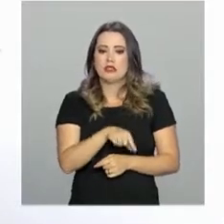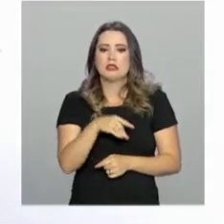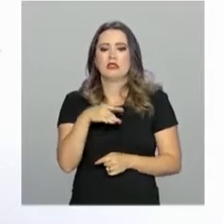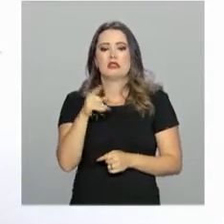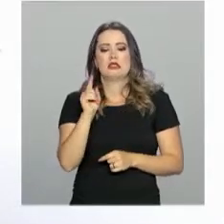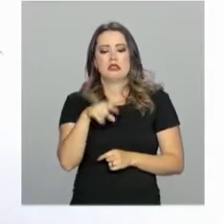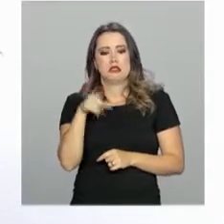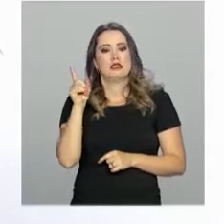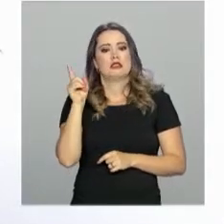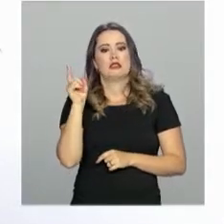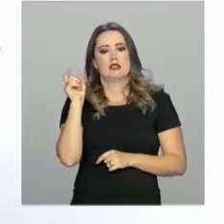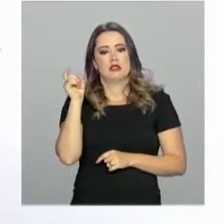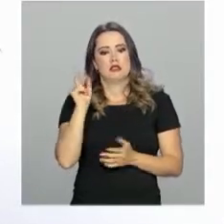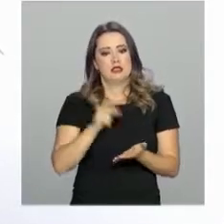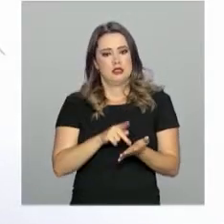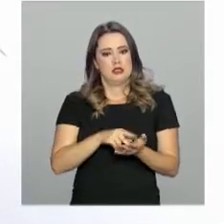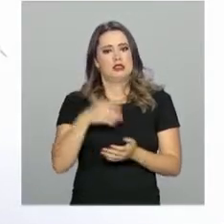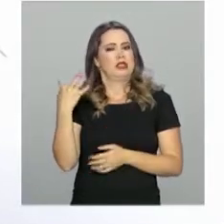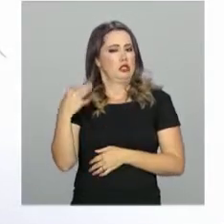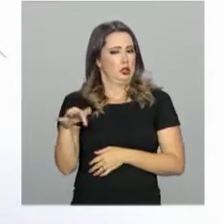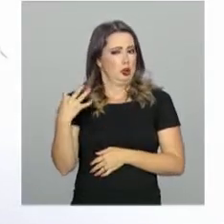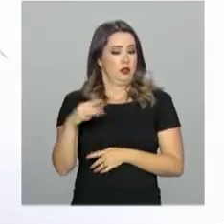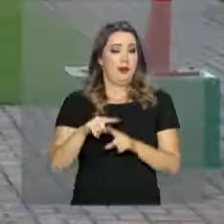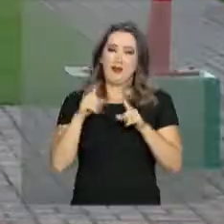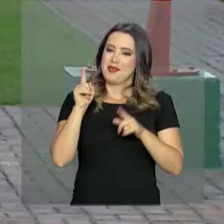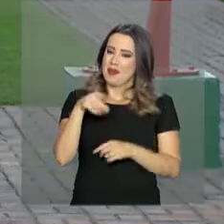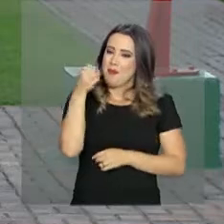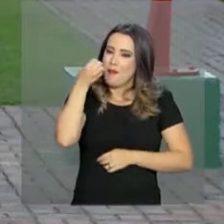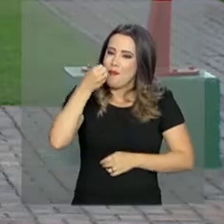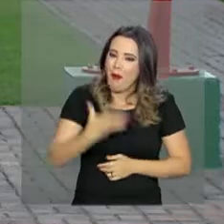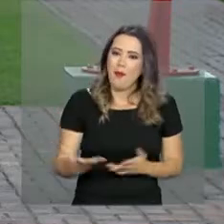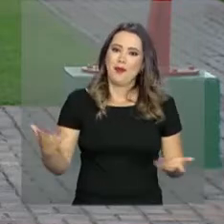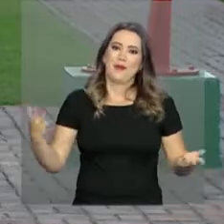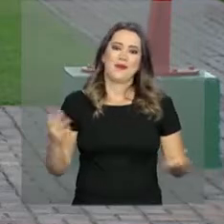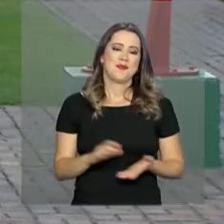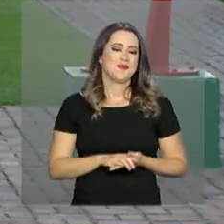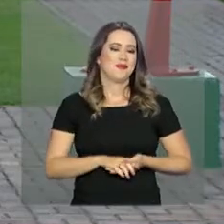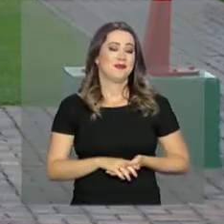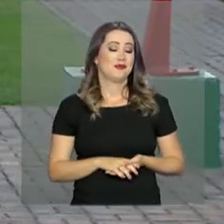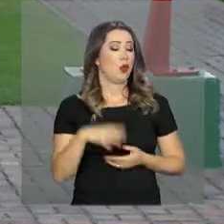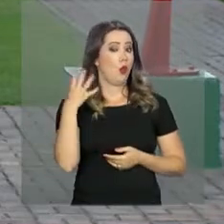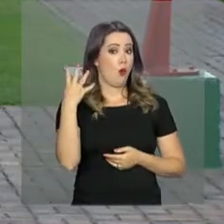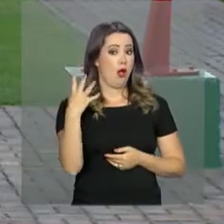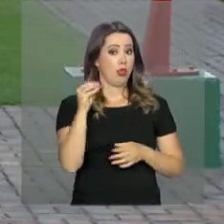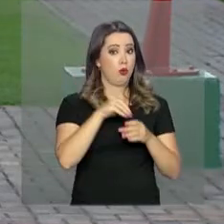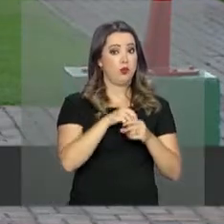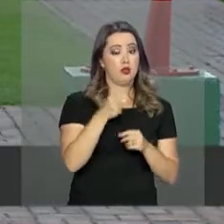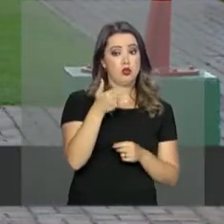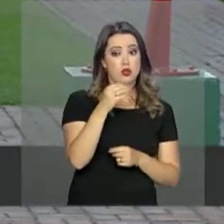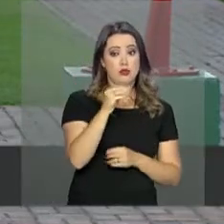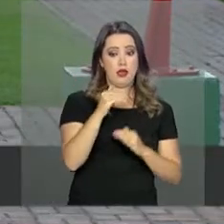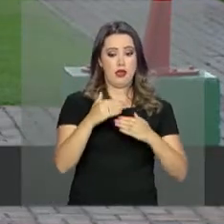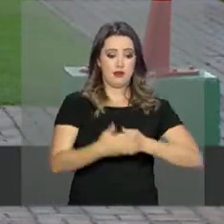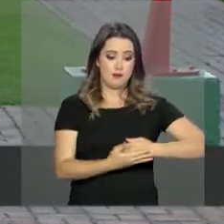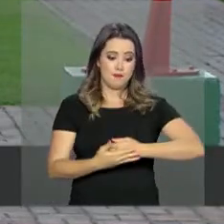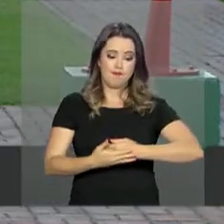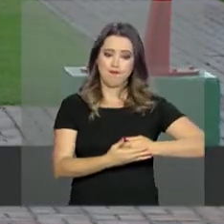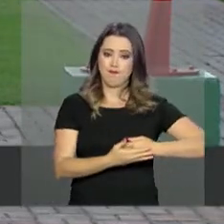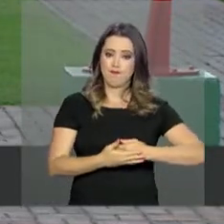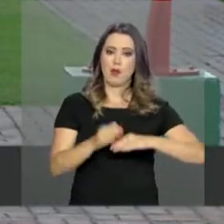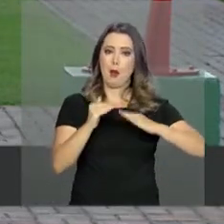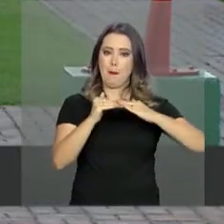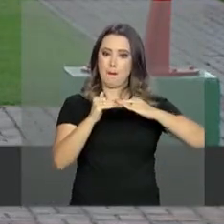realmente doloroso vale muito a pena a estimativa é que quatro em cada dez bebês menores de seis meses